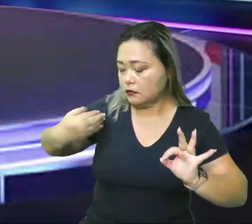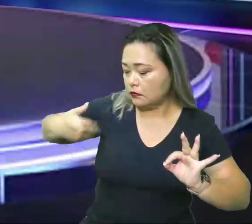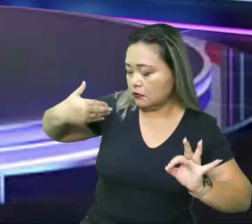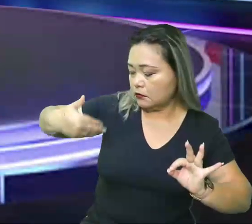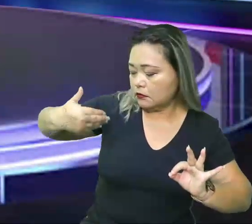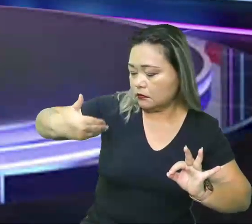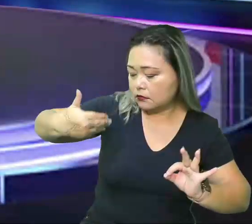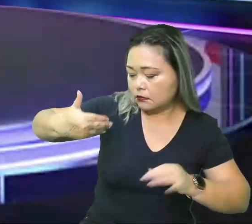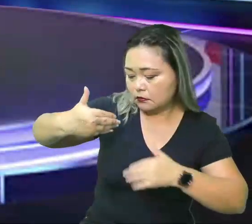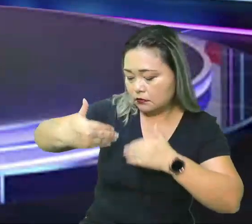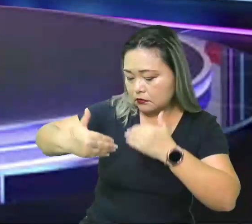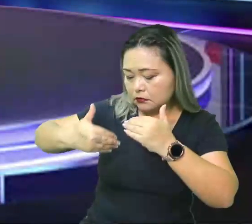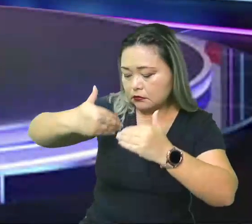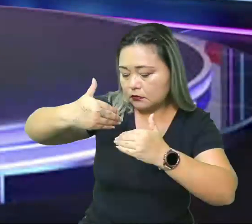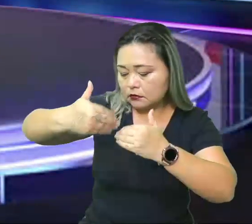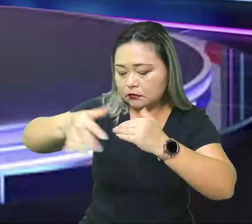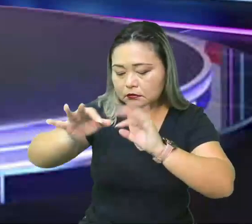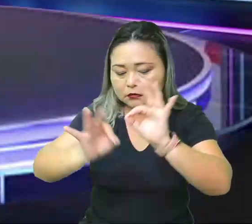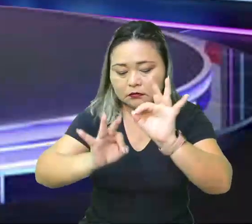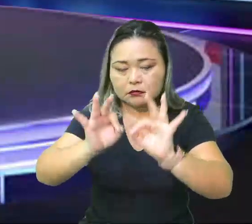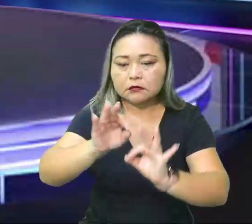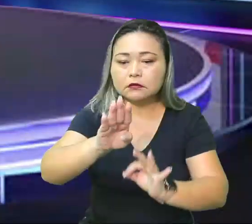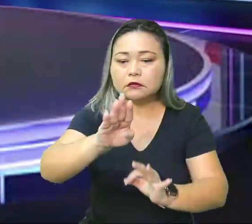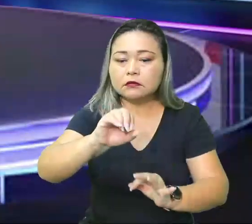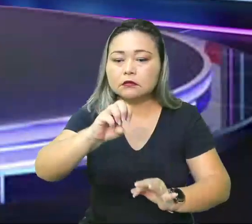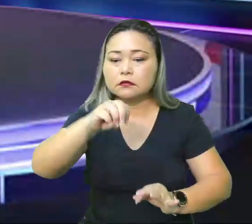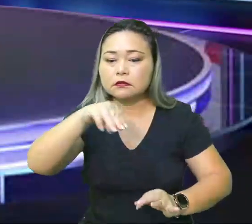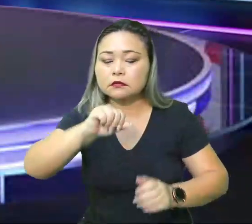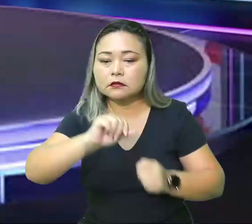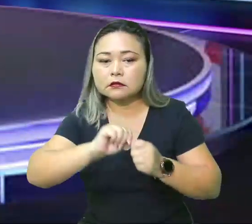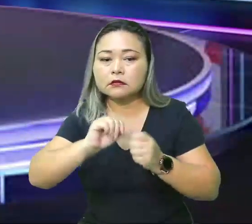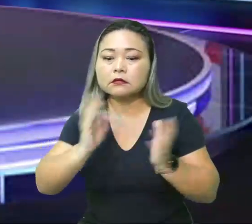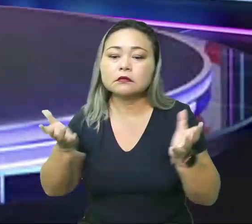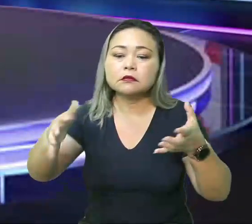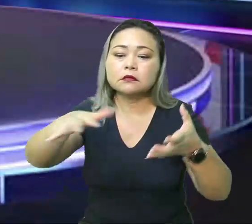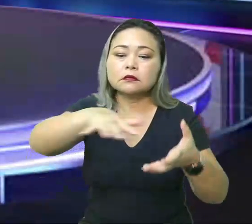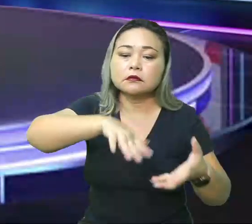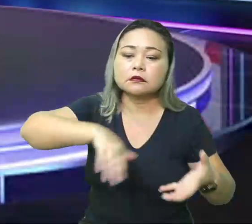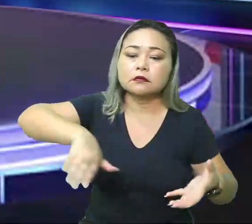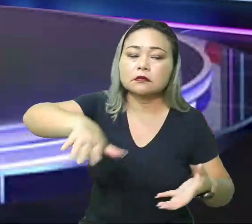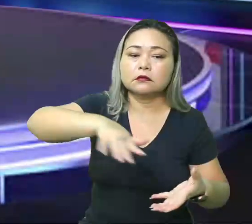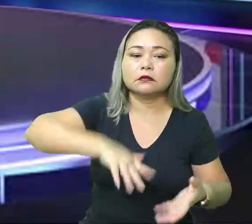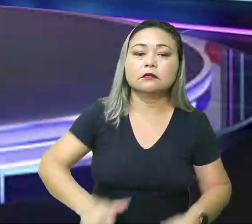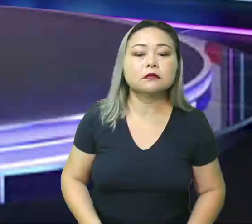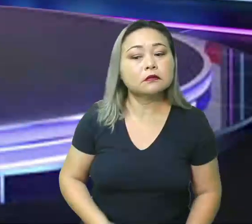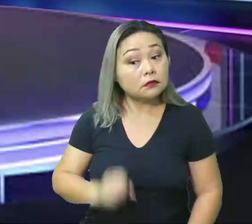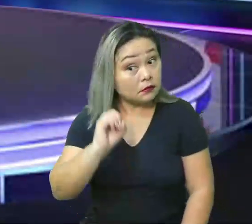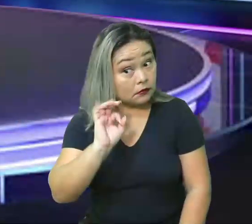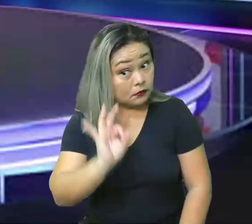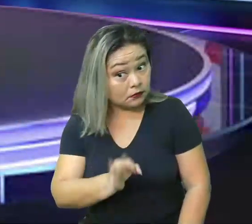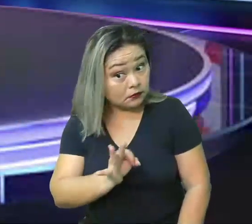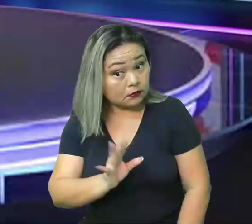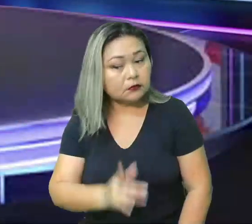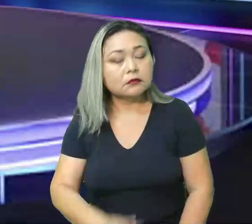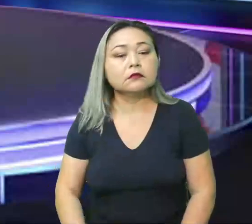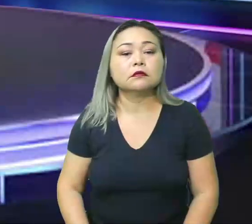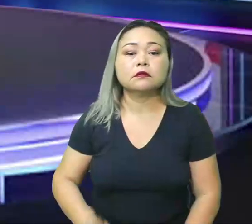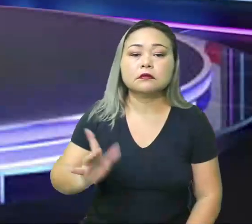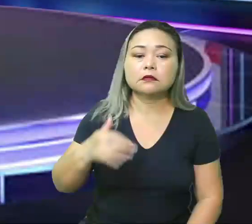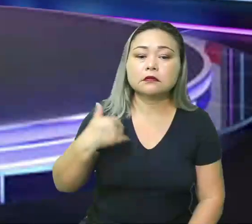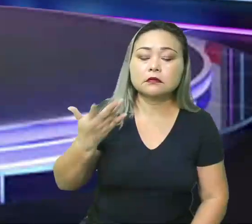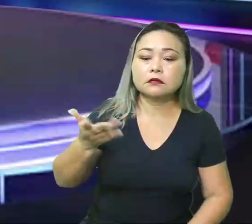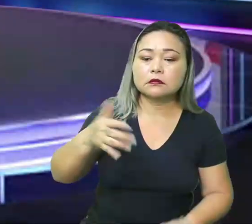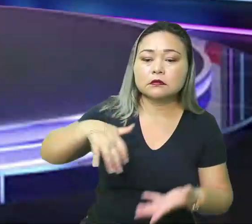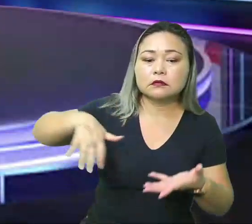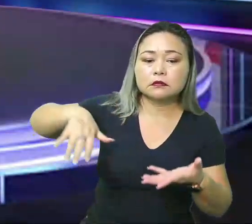até chegar a bioma, local onde vão estar inseridos todos os seres vivos, certinho? Então, a gente está